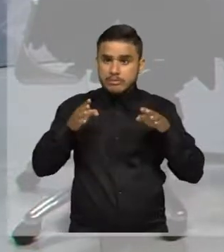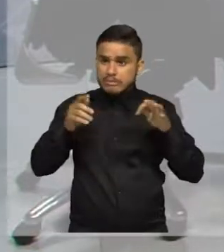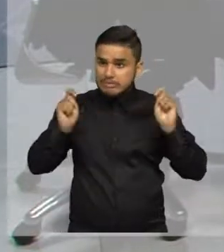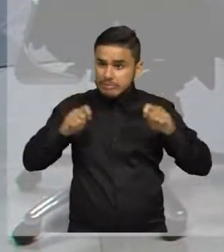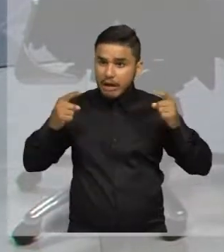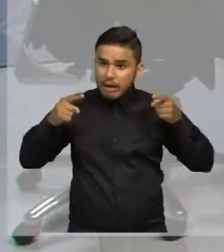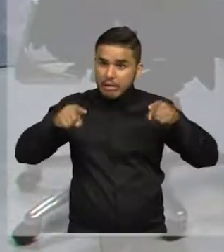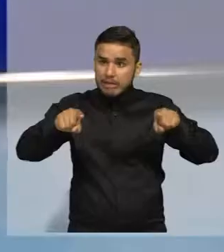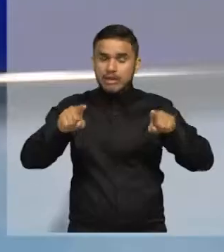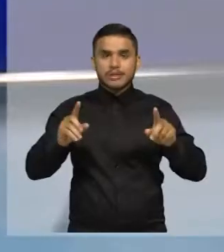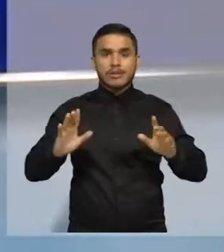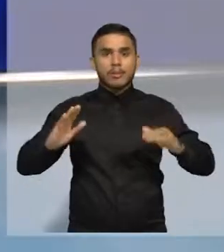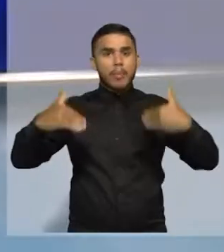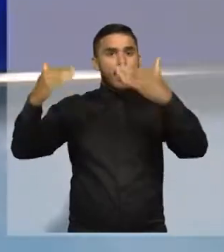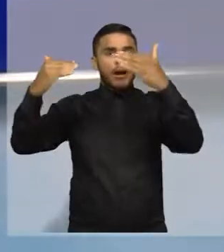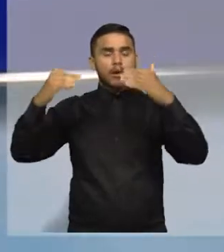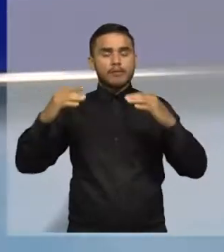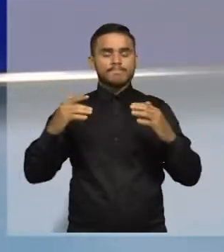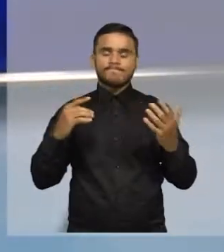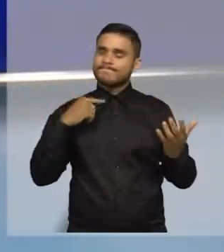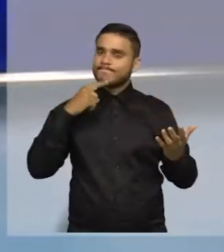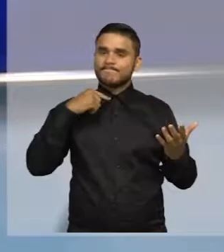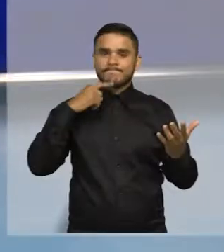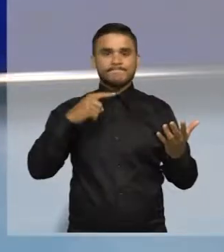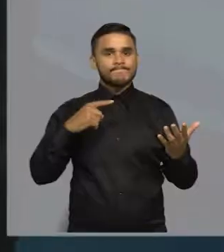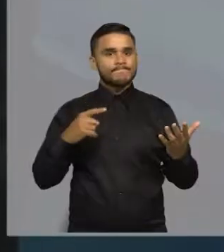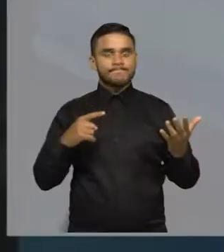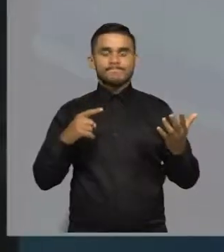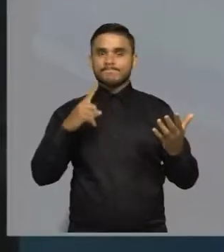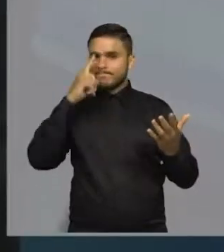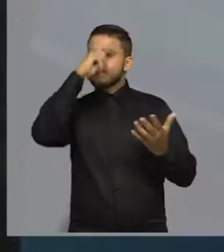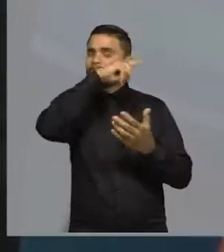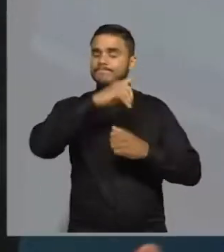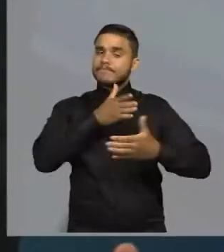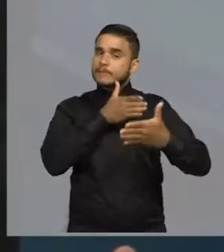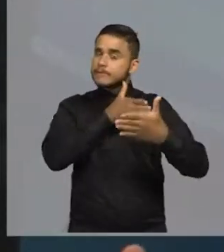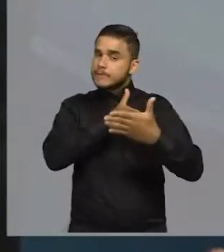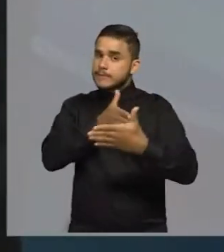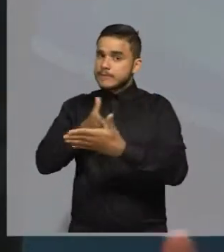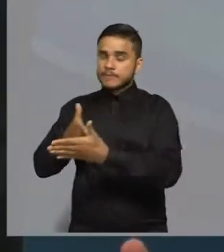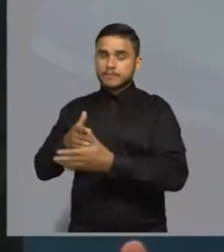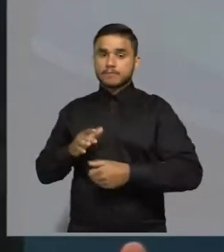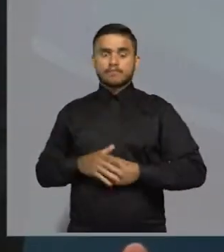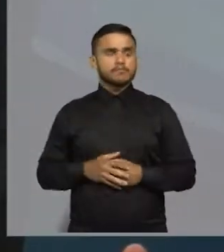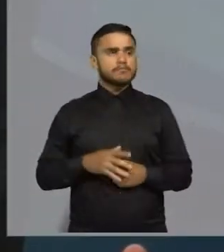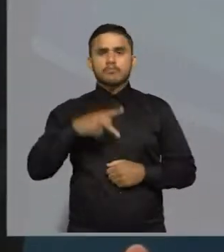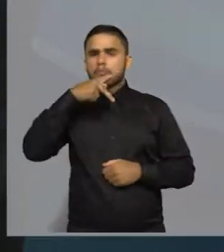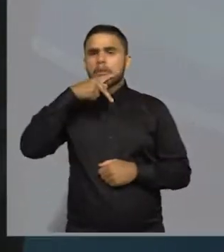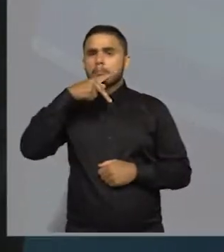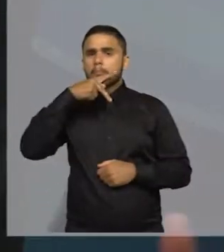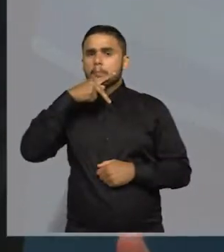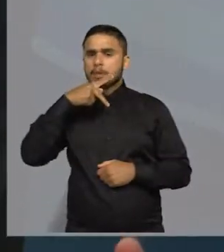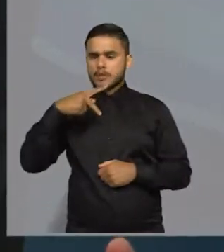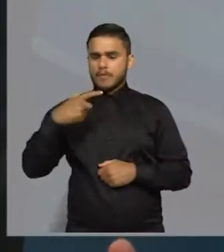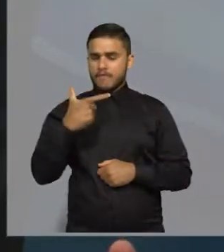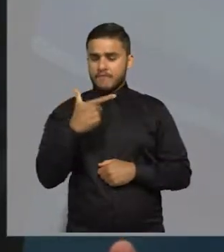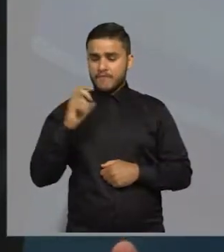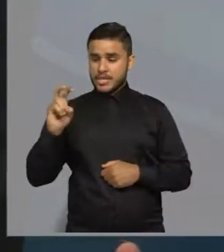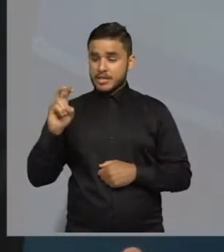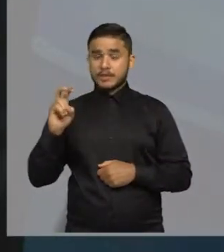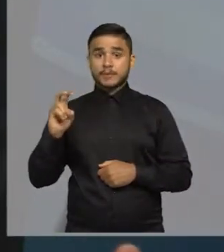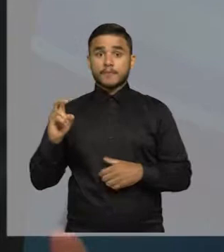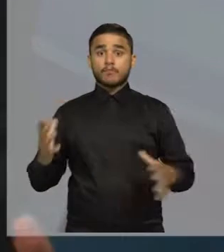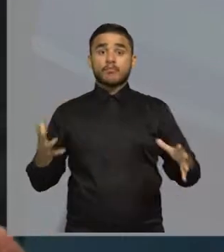grande desafio, é uma pedreira enorme. E o Congresso, que tinha 25 partidos, isso já era